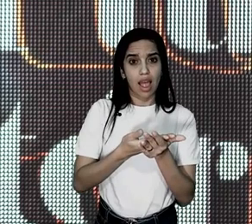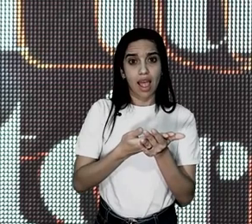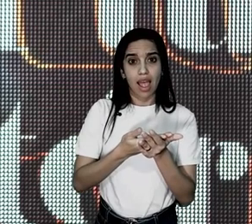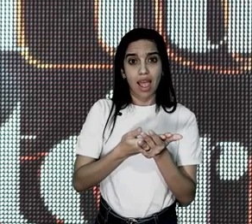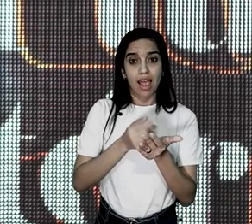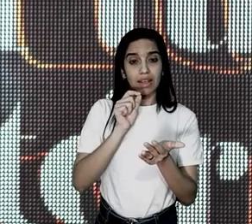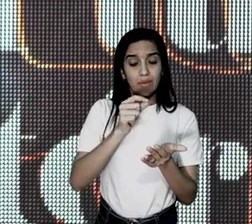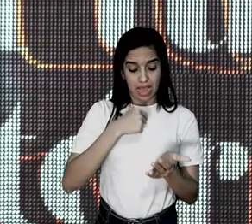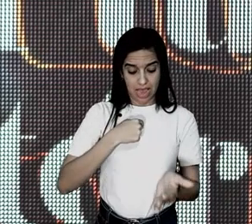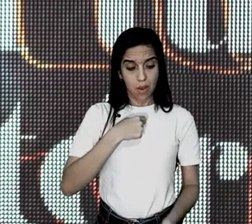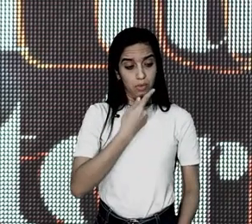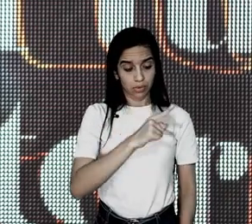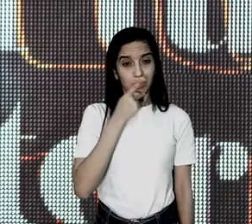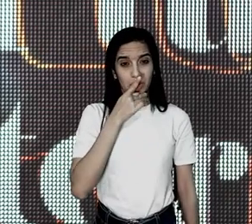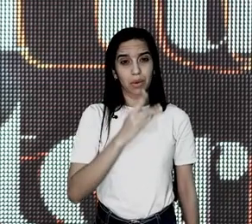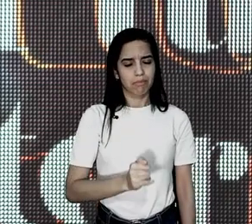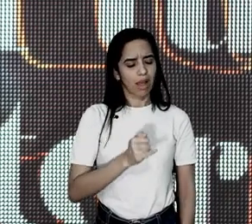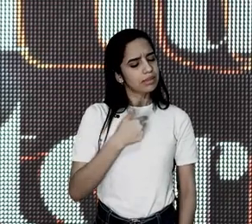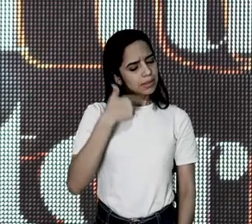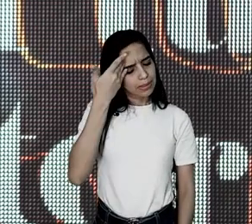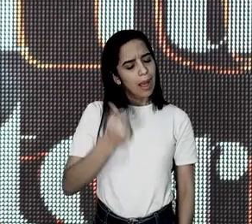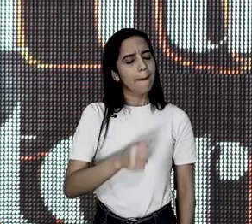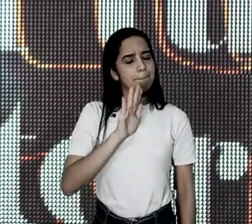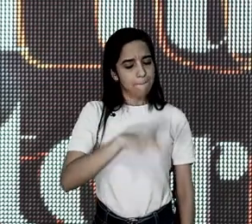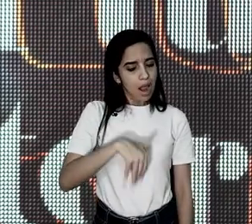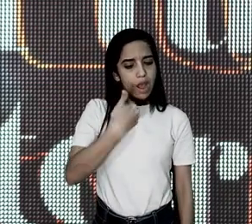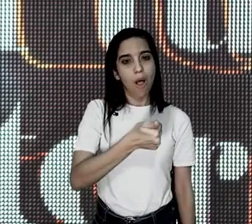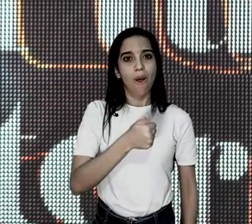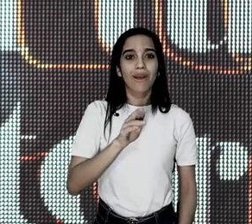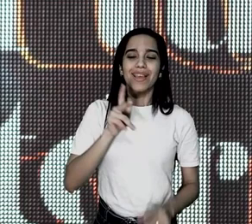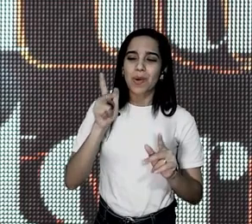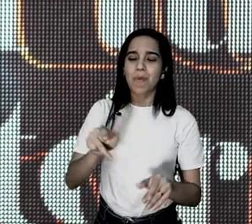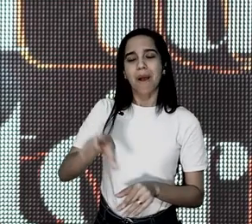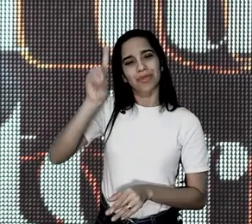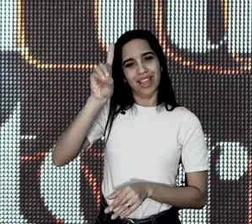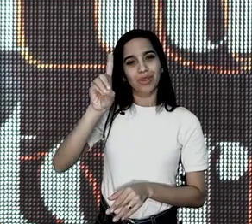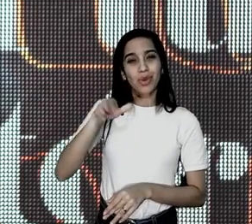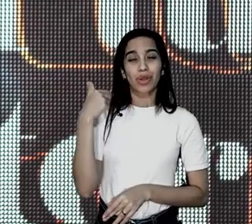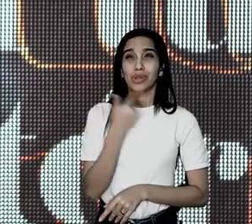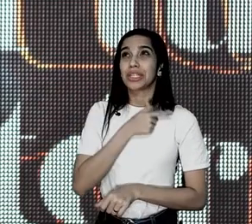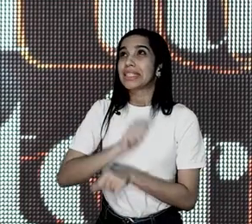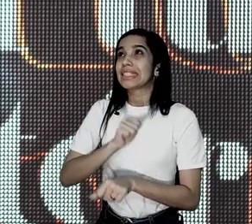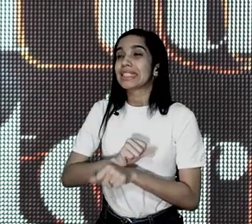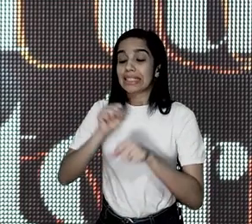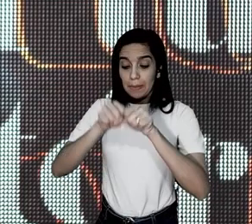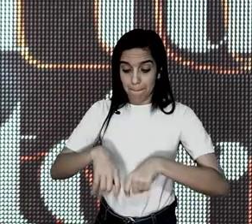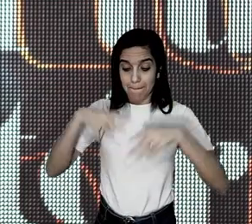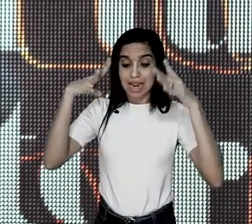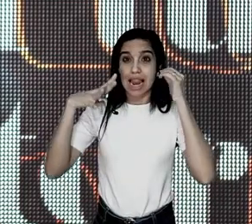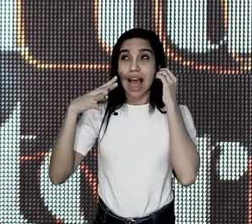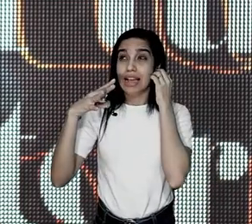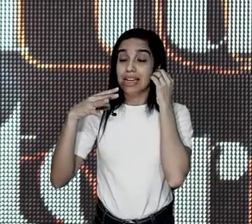seu Pai. E é exatamente isso que Deus faz conosco. Enquanto nós estamos esperando aquele grande milagre de intervenção